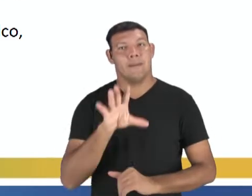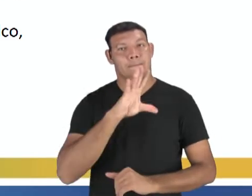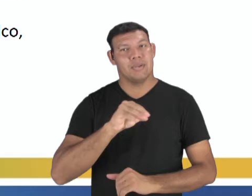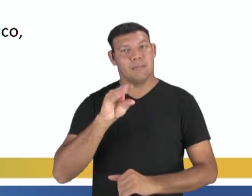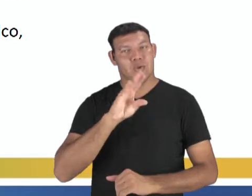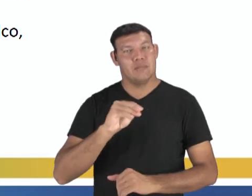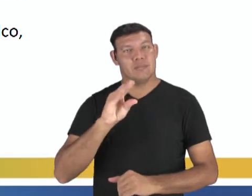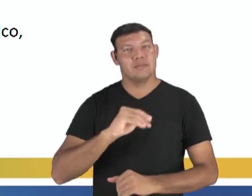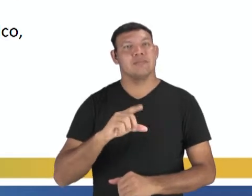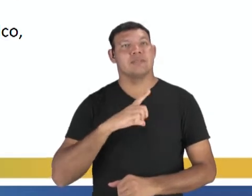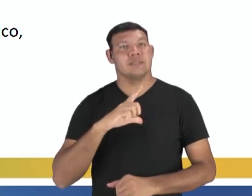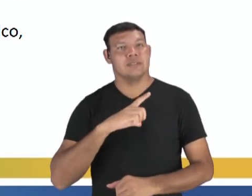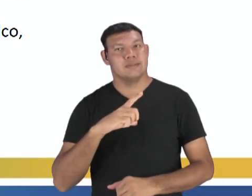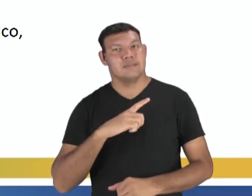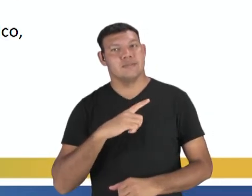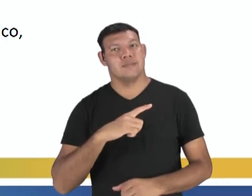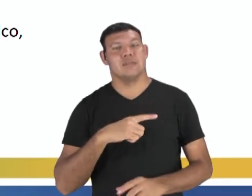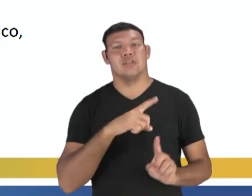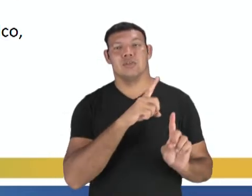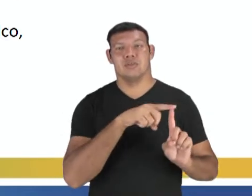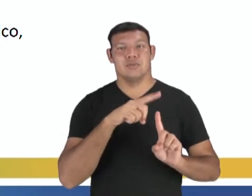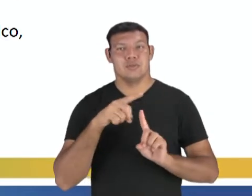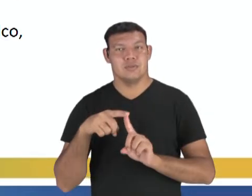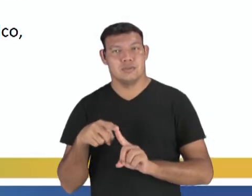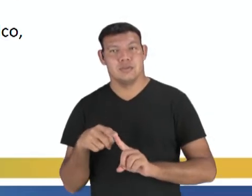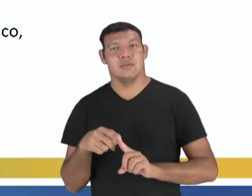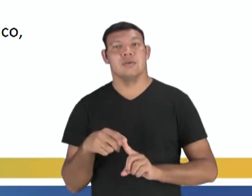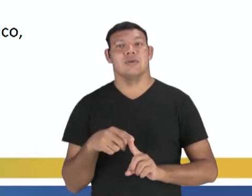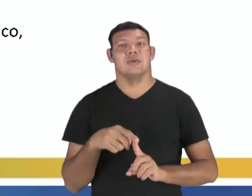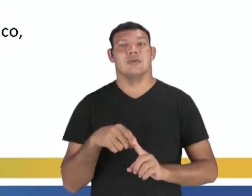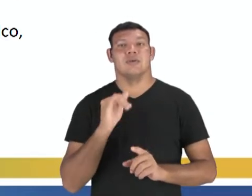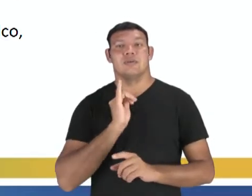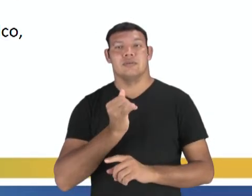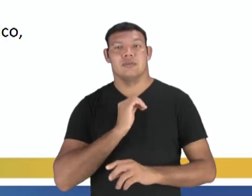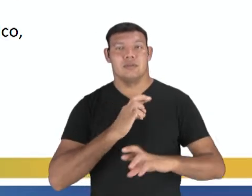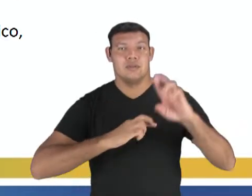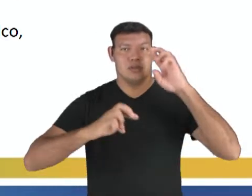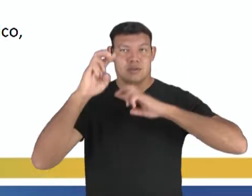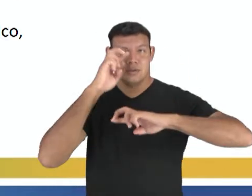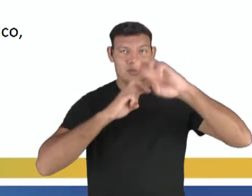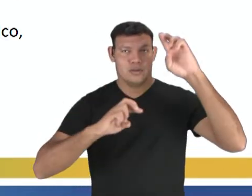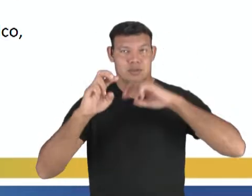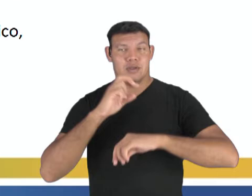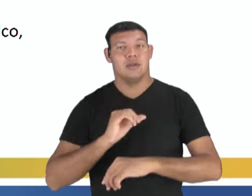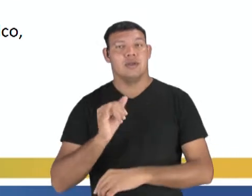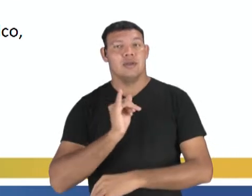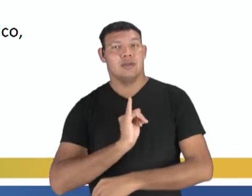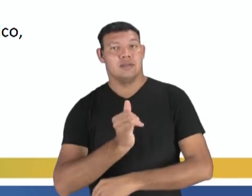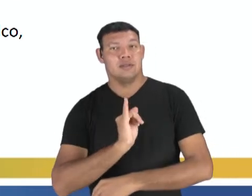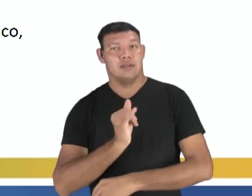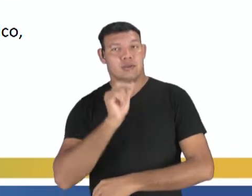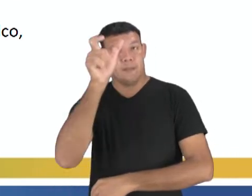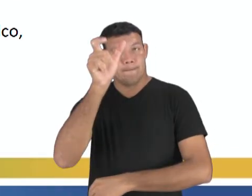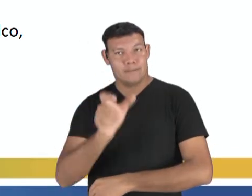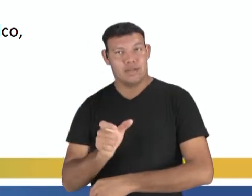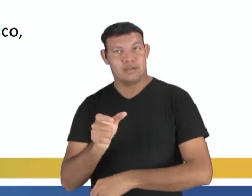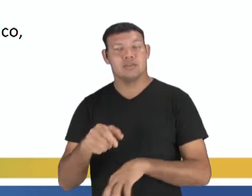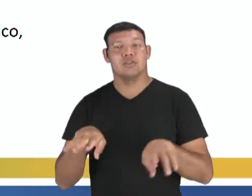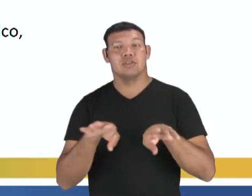temos alguns tipos de narrador: o narrador observador, narrador personagem e o narrador